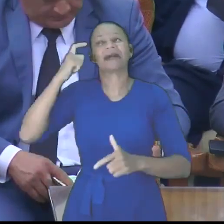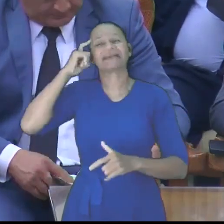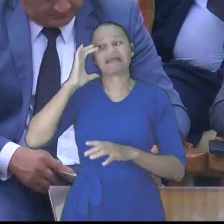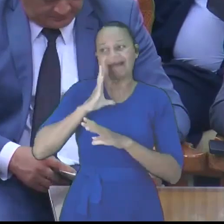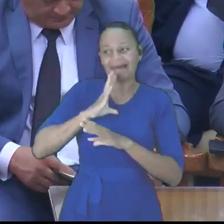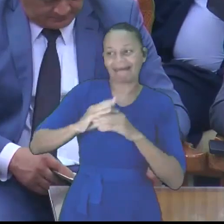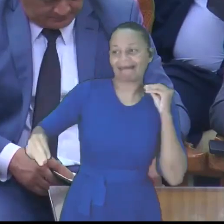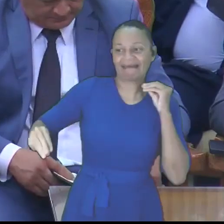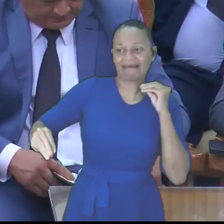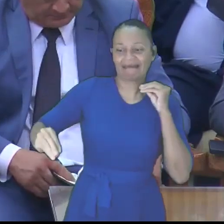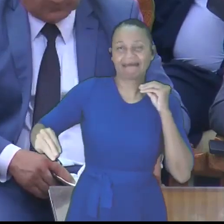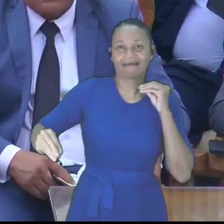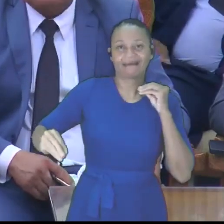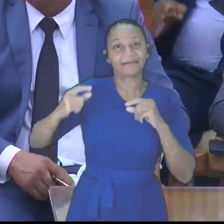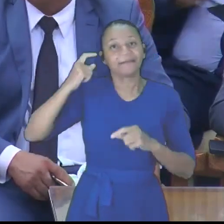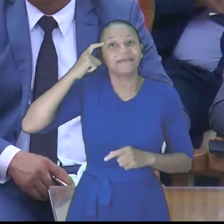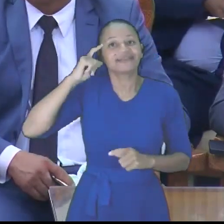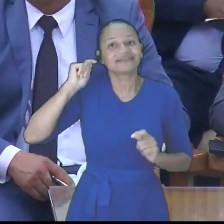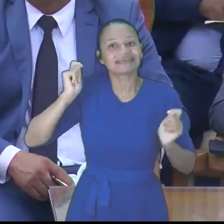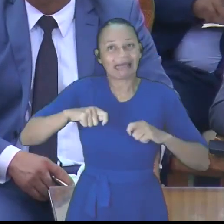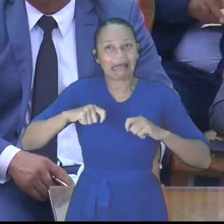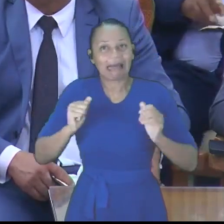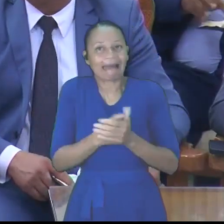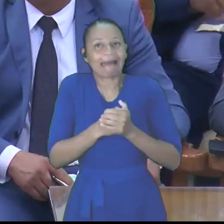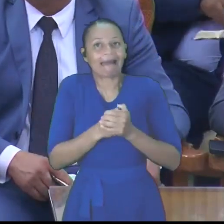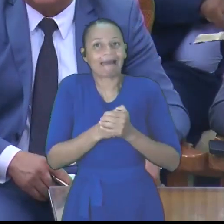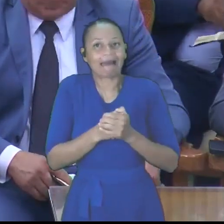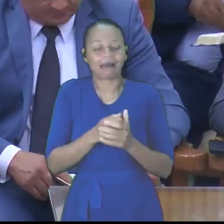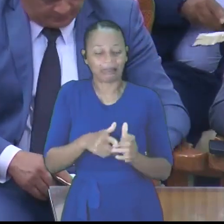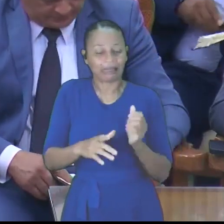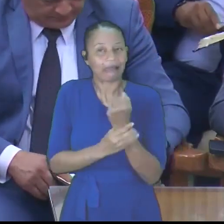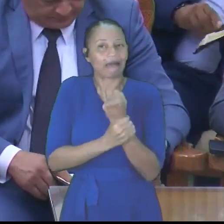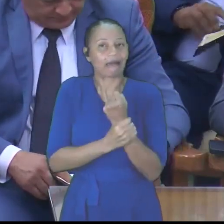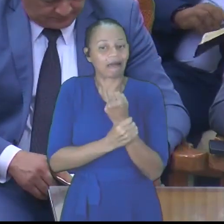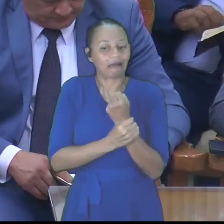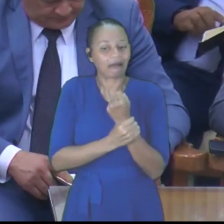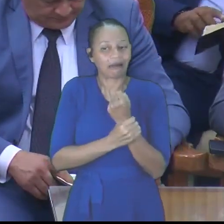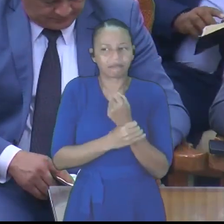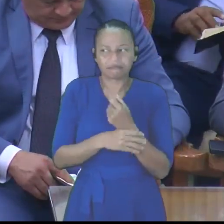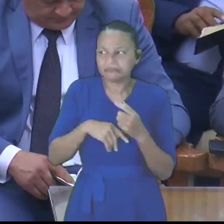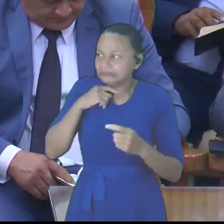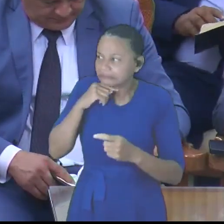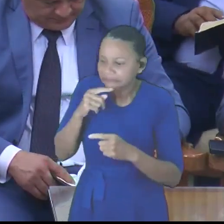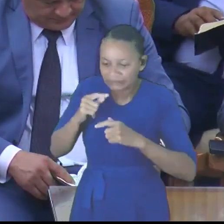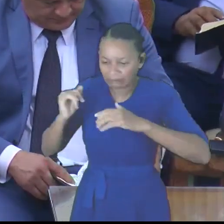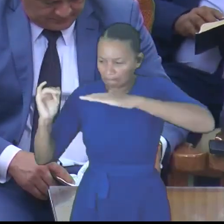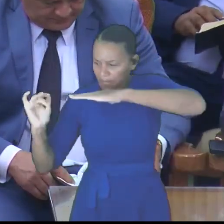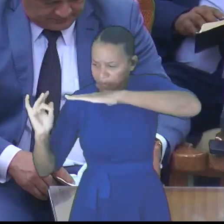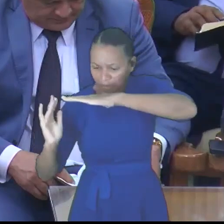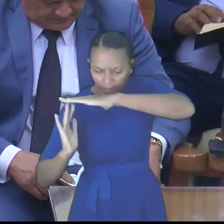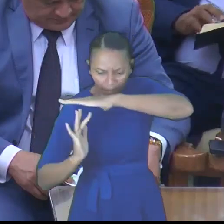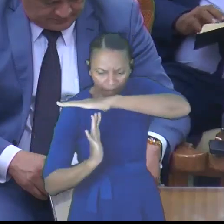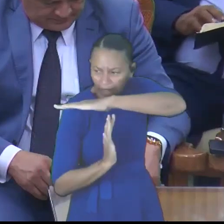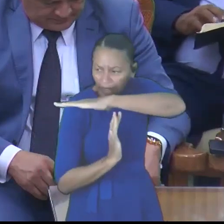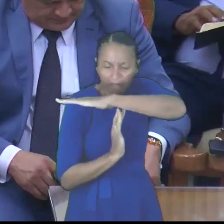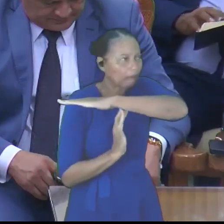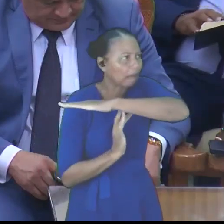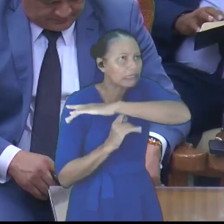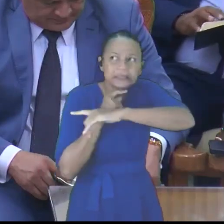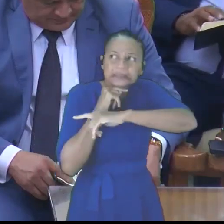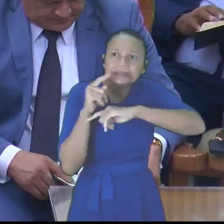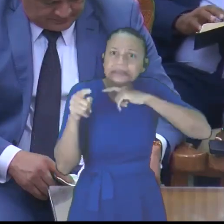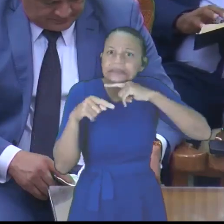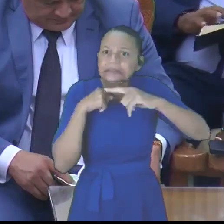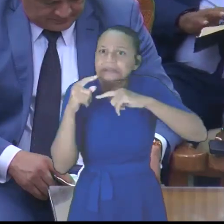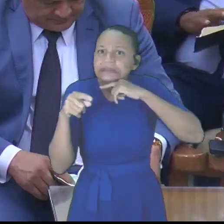escapar do cordeiro. E o que é que eles vão... Mas quando eles virem que não tem jeito, quando eles virem que